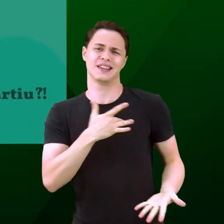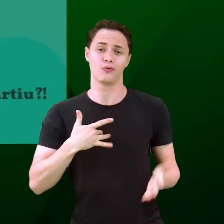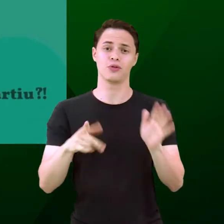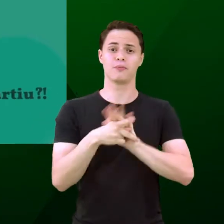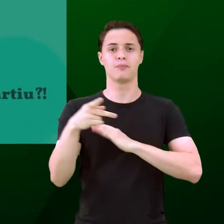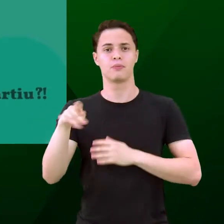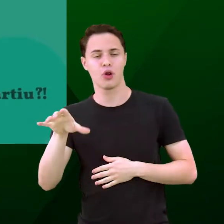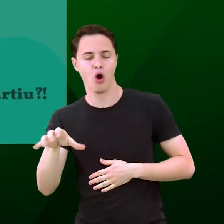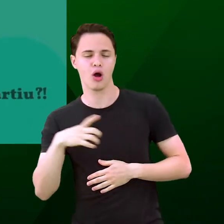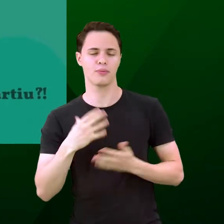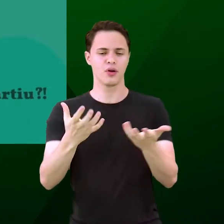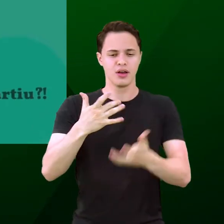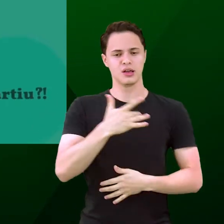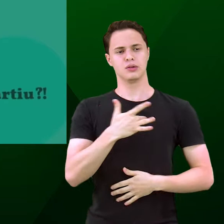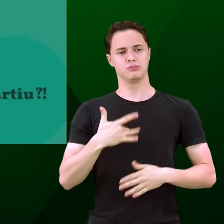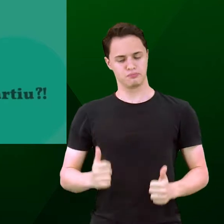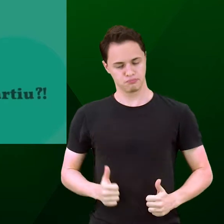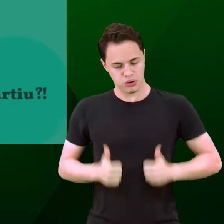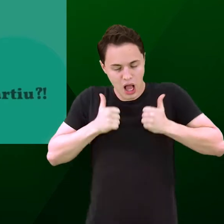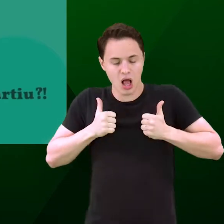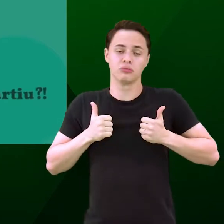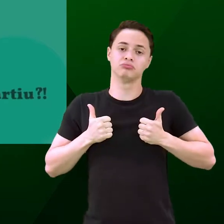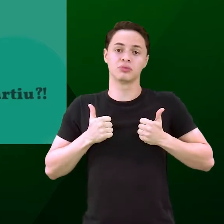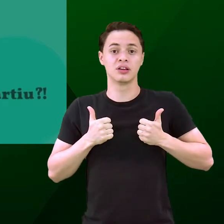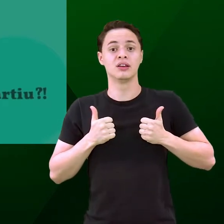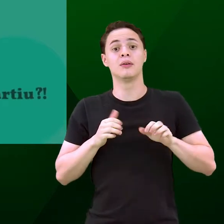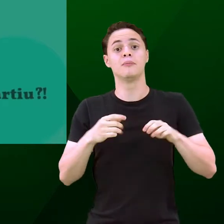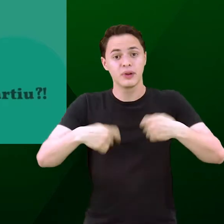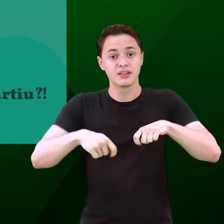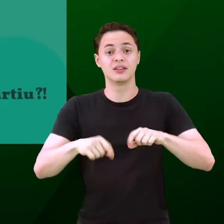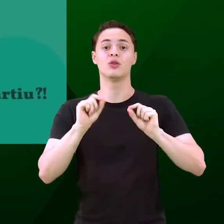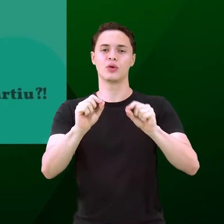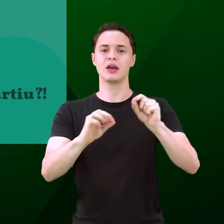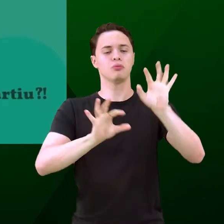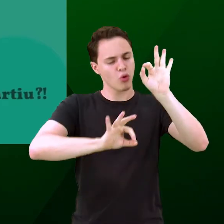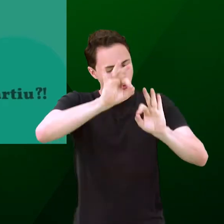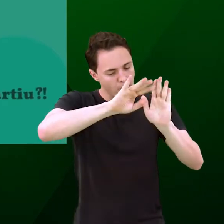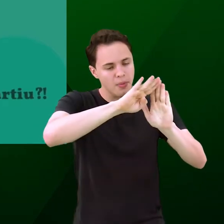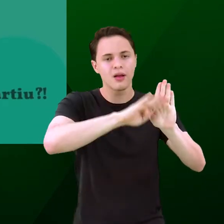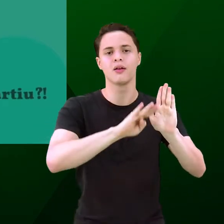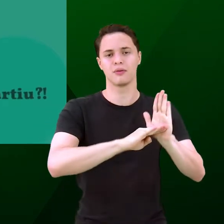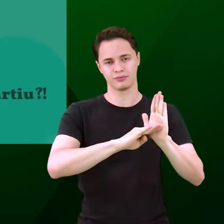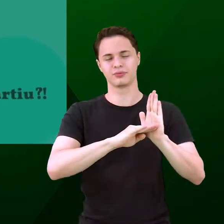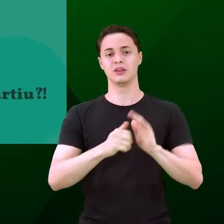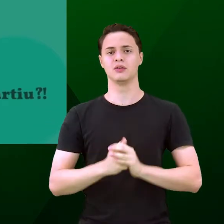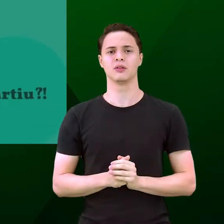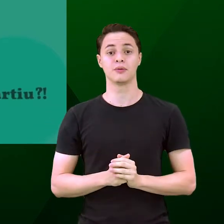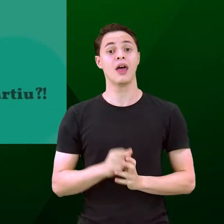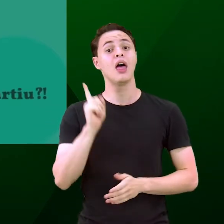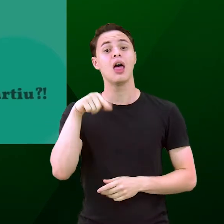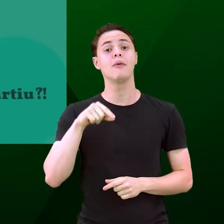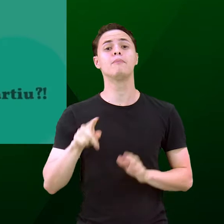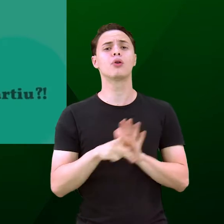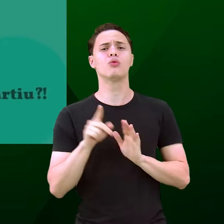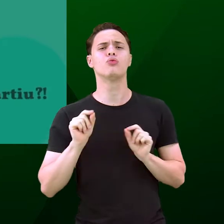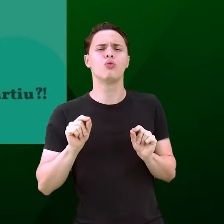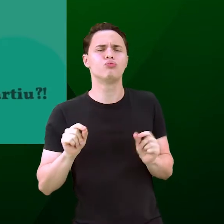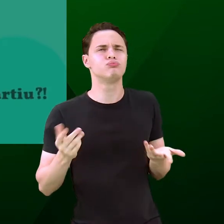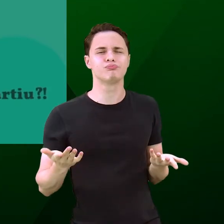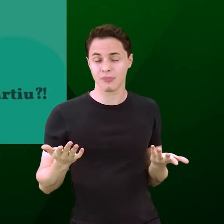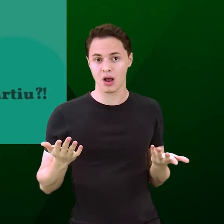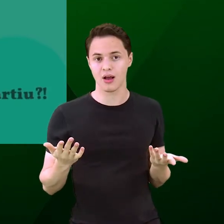muita atenção em relação aos aplicativos, a treinos prontos que a gente encontra muito facilmente hoje